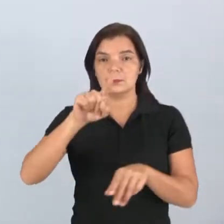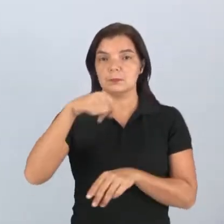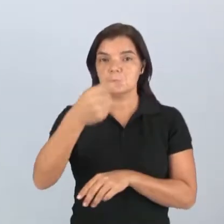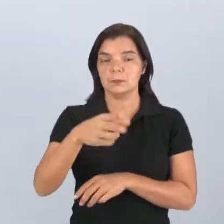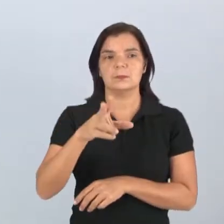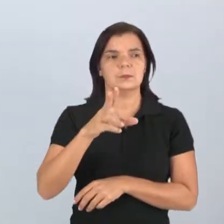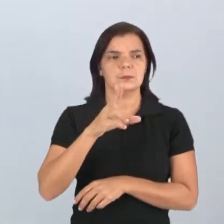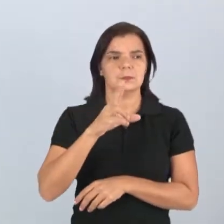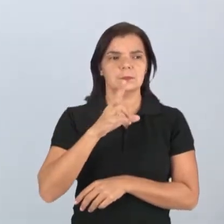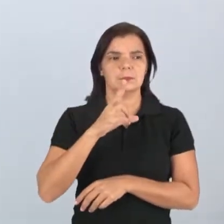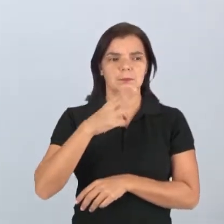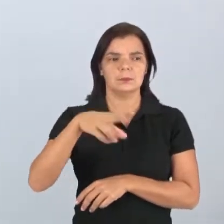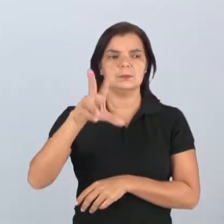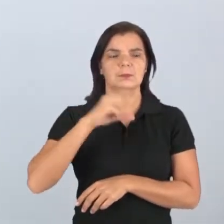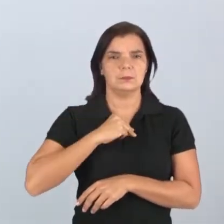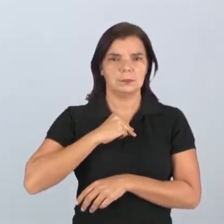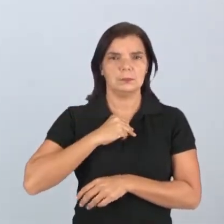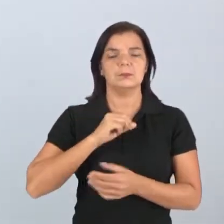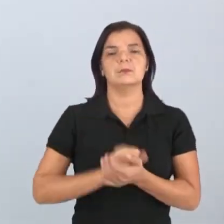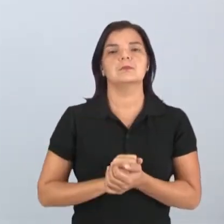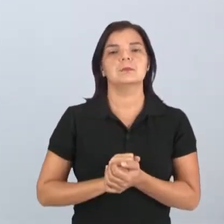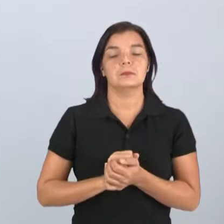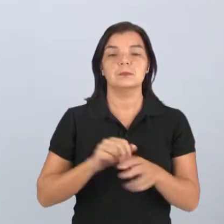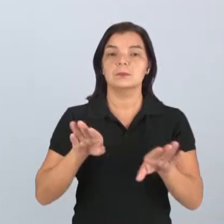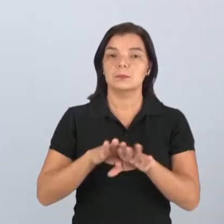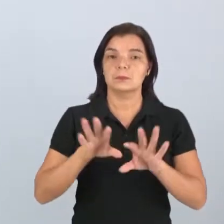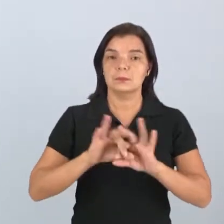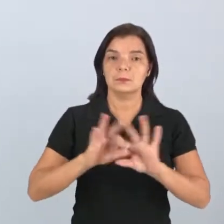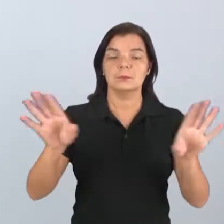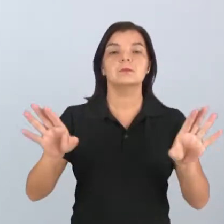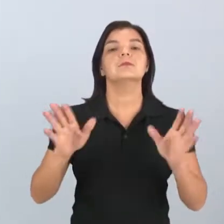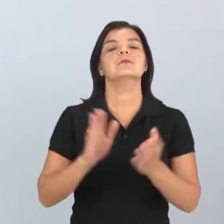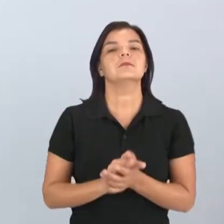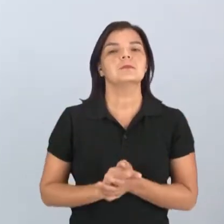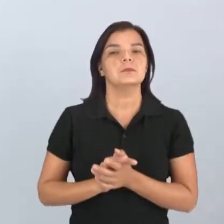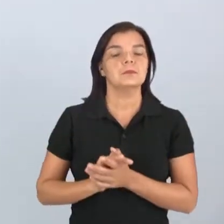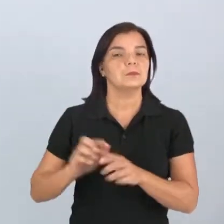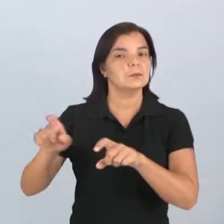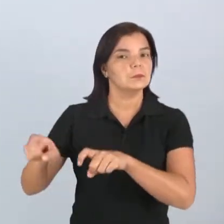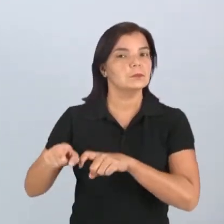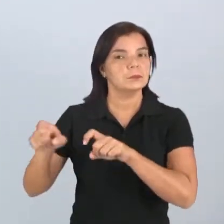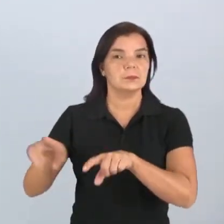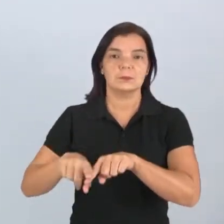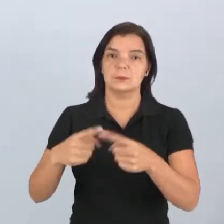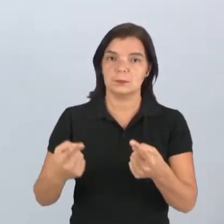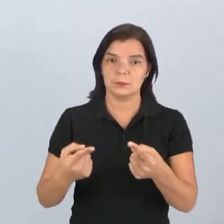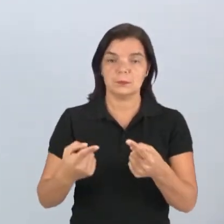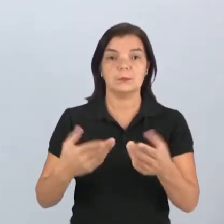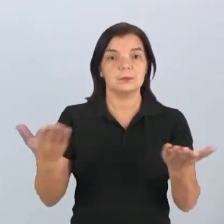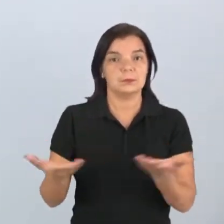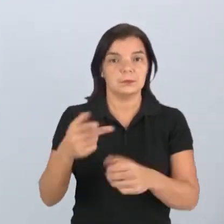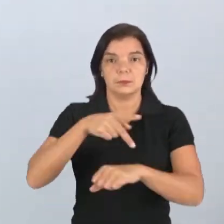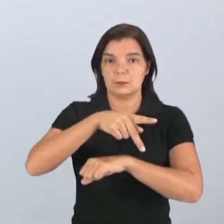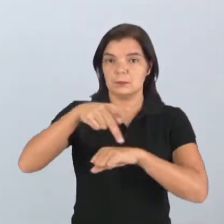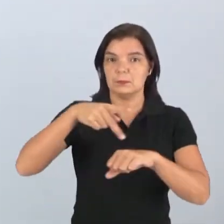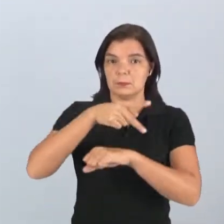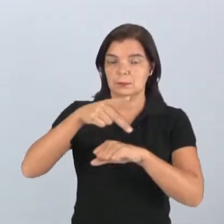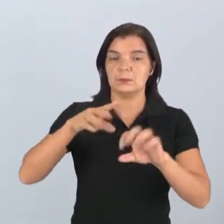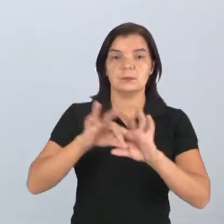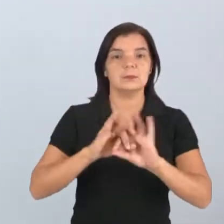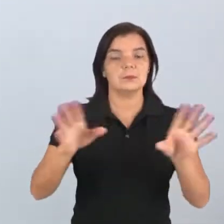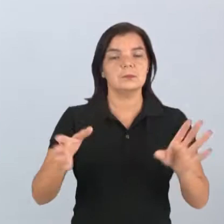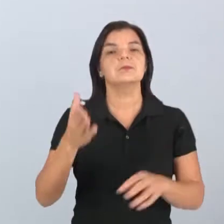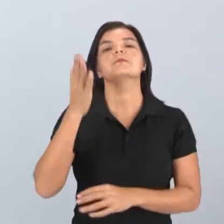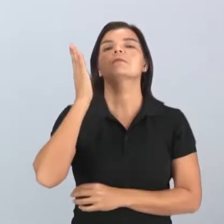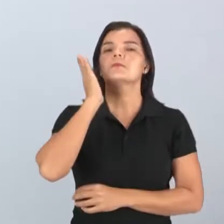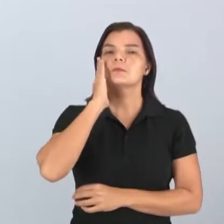portuguesa, iniciaram o processo de emancipação, deixando de ser colônia e passando a serem países independentes, aí a